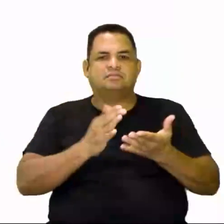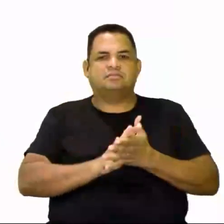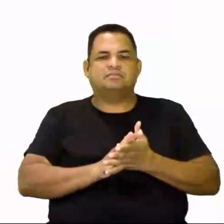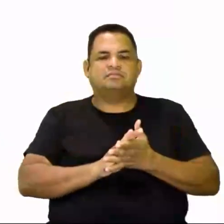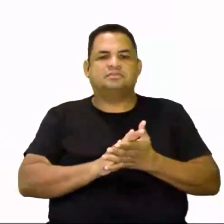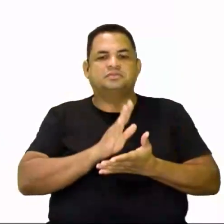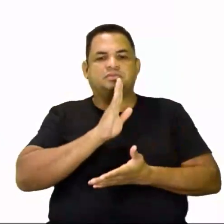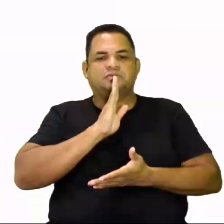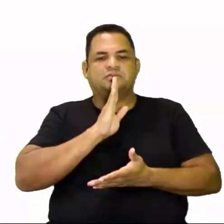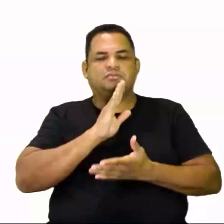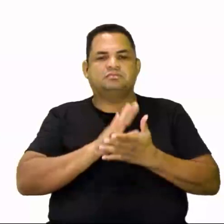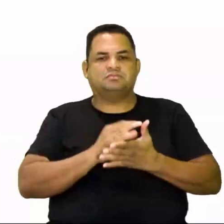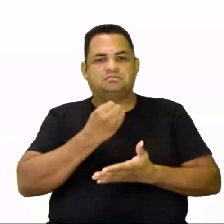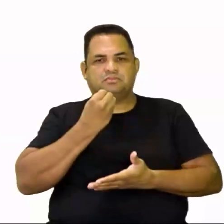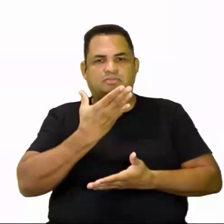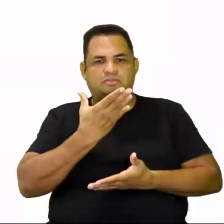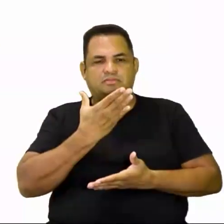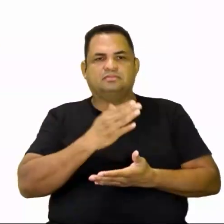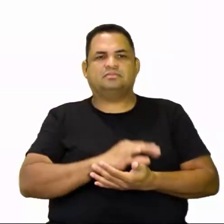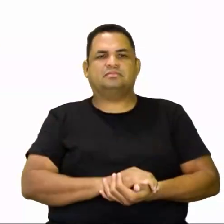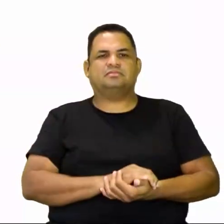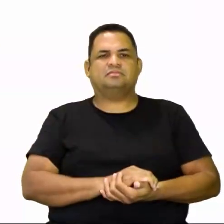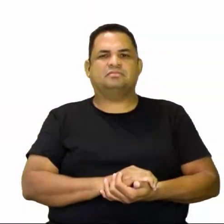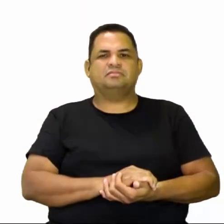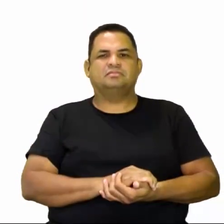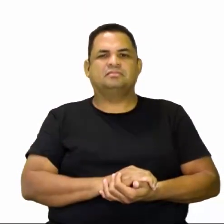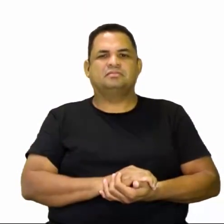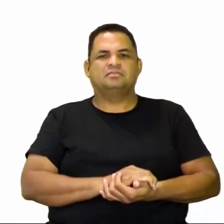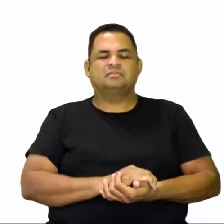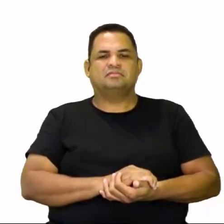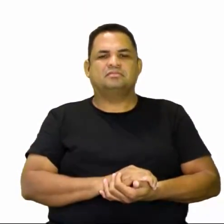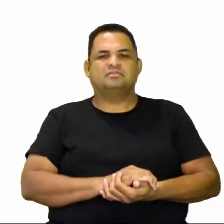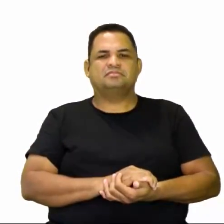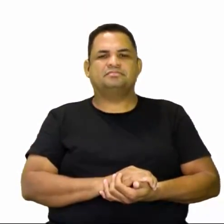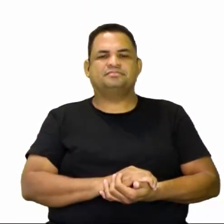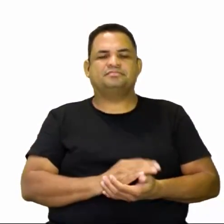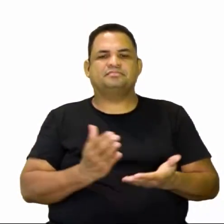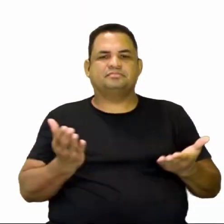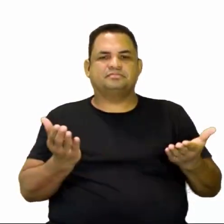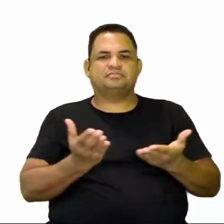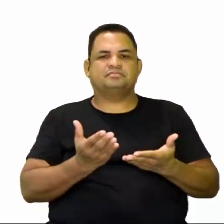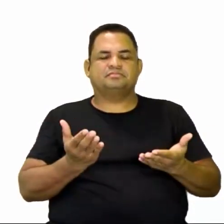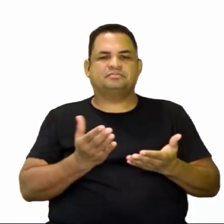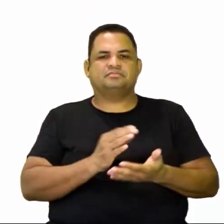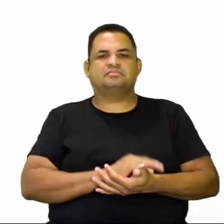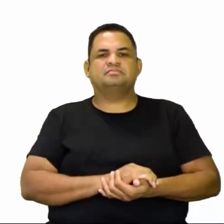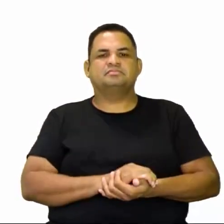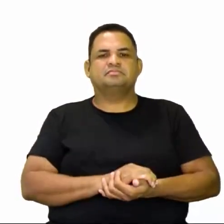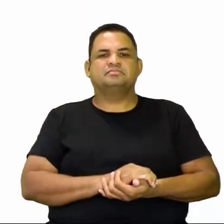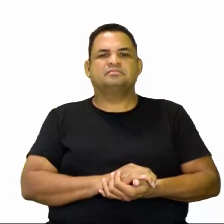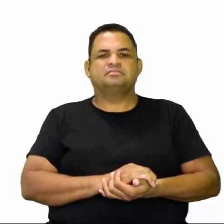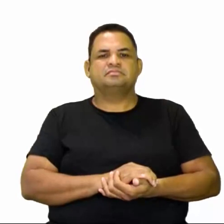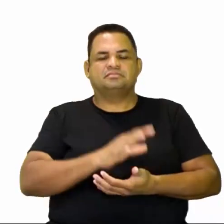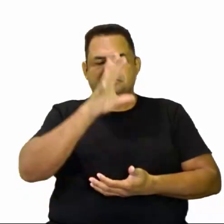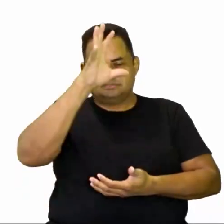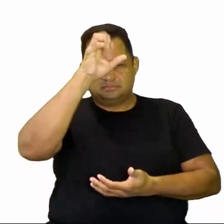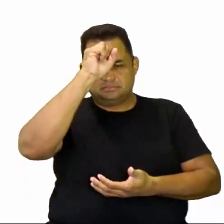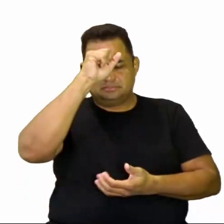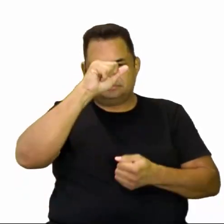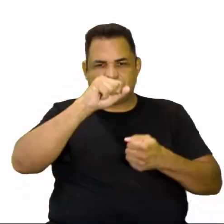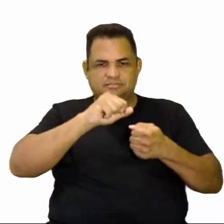seus conhecimentos. Tudo bem? E na sequência, olha só, vamos agora partir para um